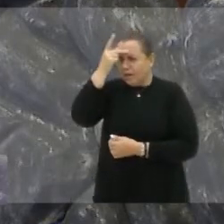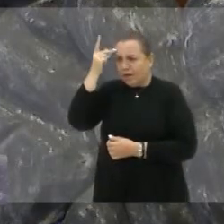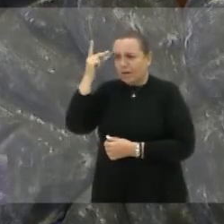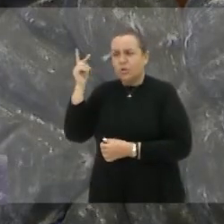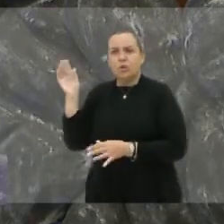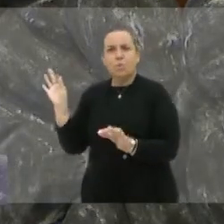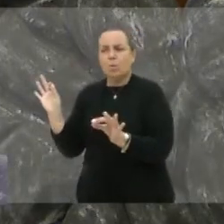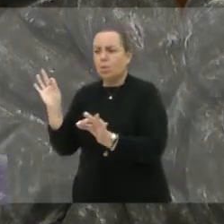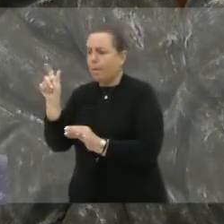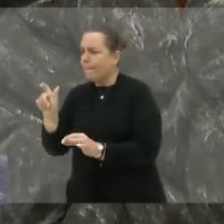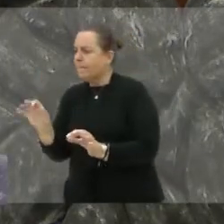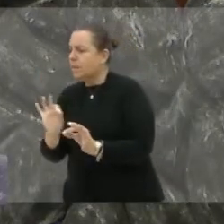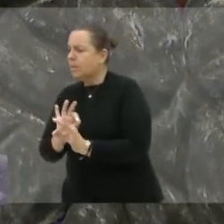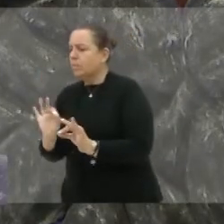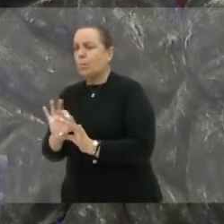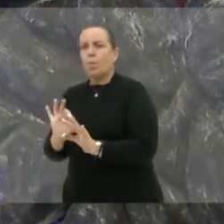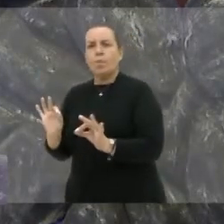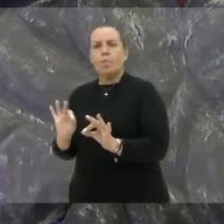Ninguém te ama